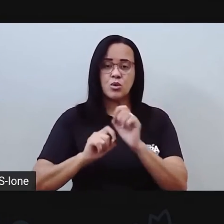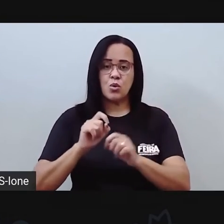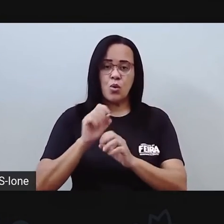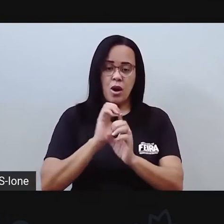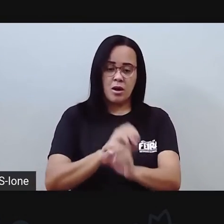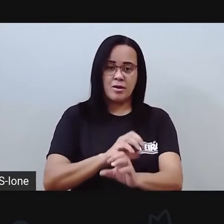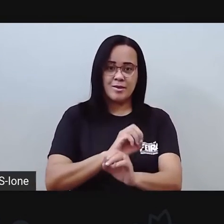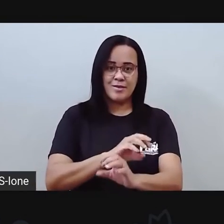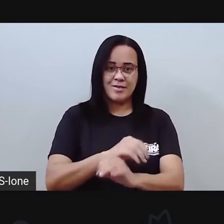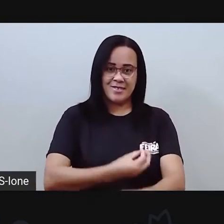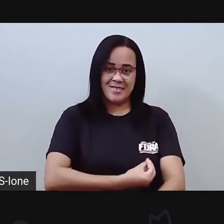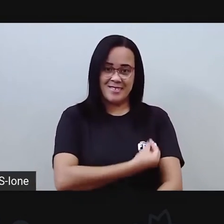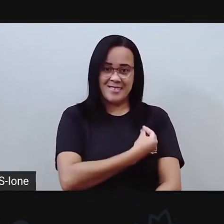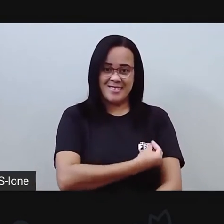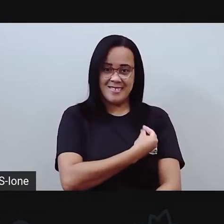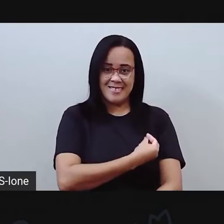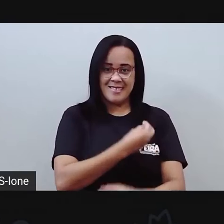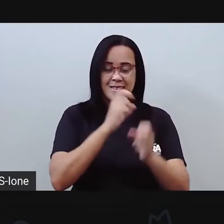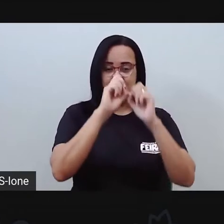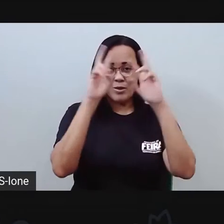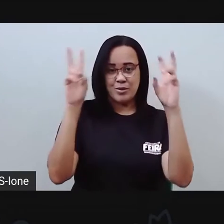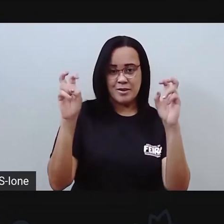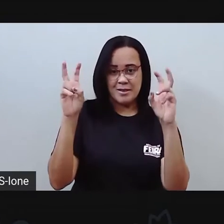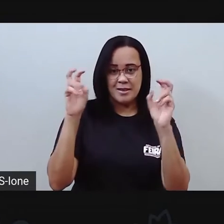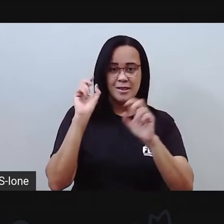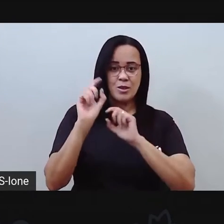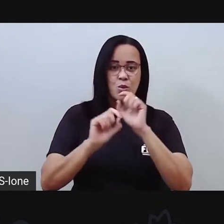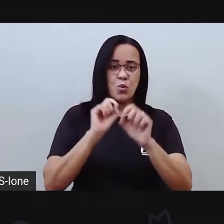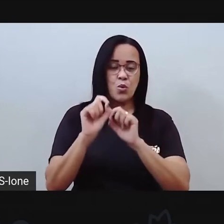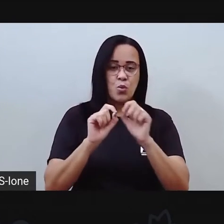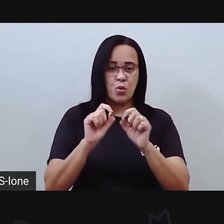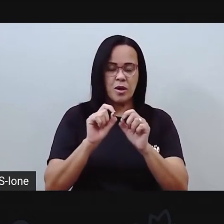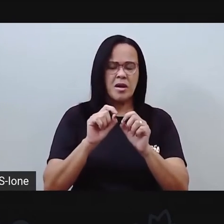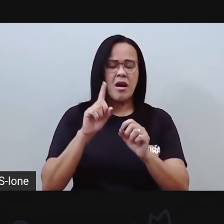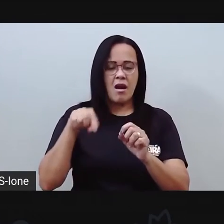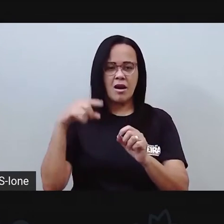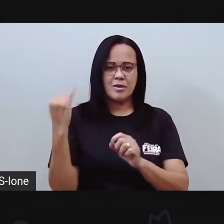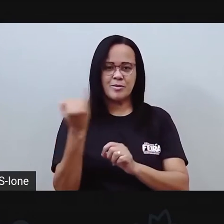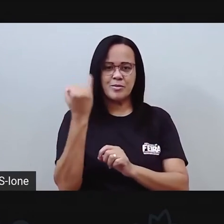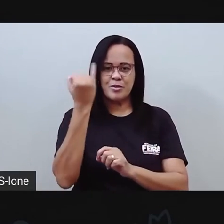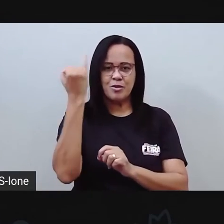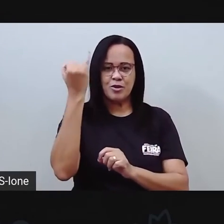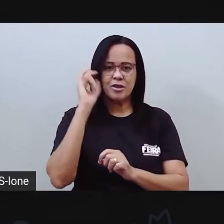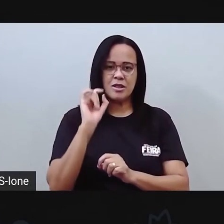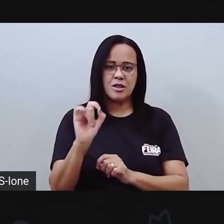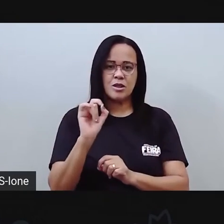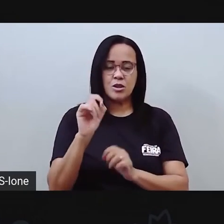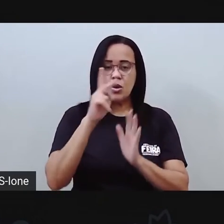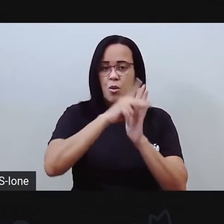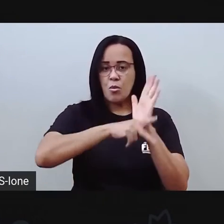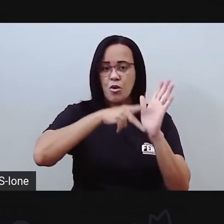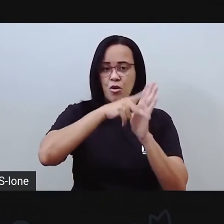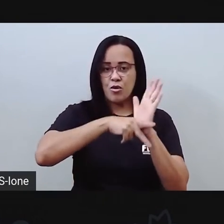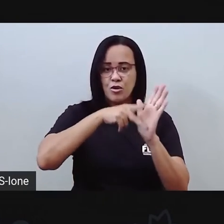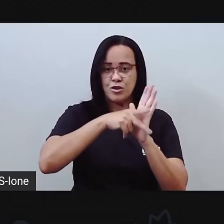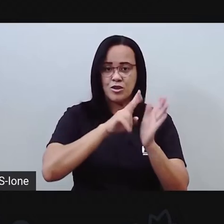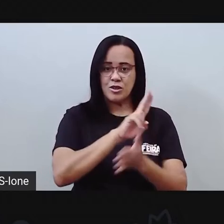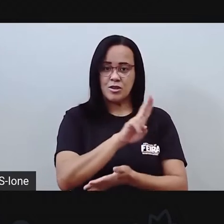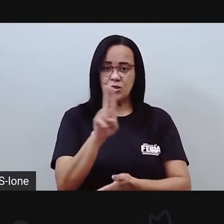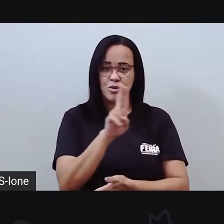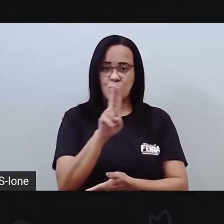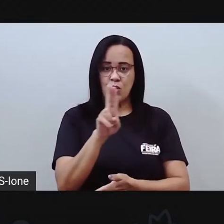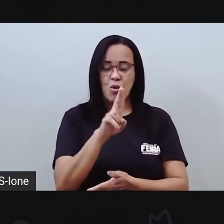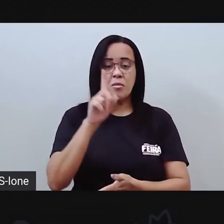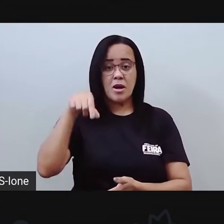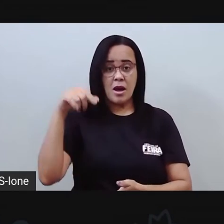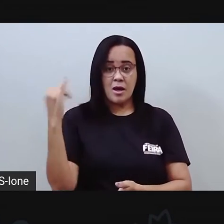e o tema da nossa aula de hoje é um tema muito importante, né? E como o nome do projeto fala, é um tema importante